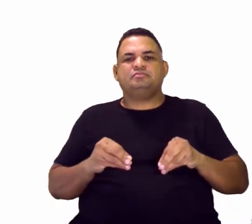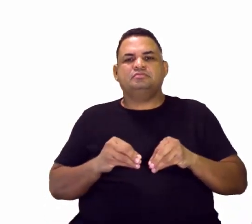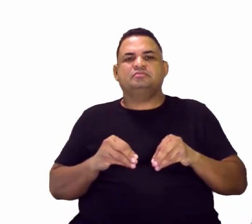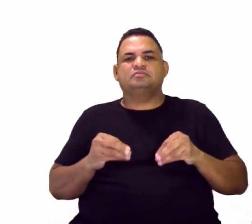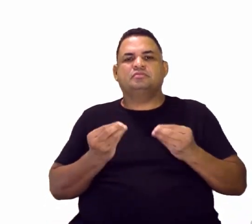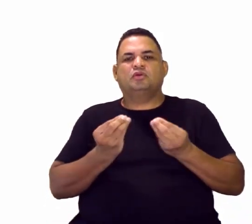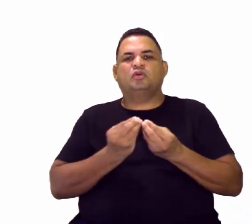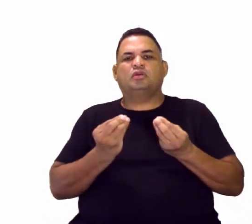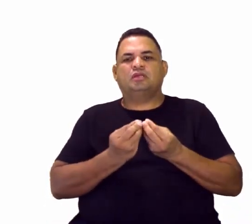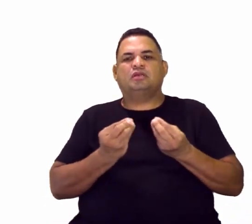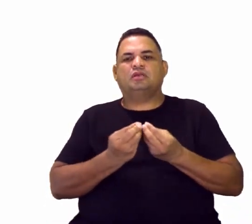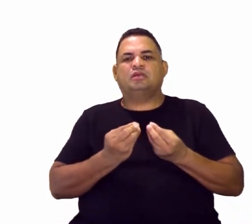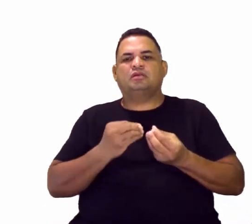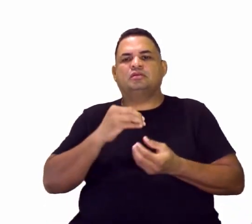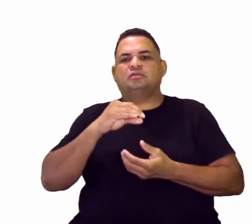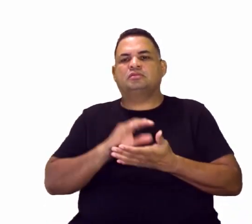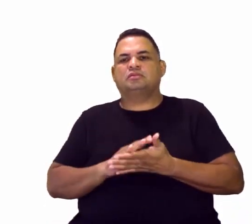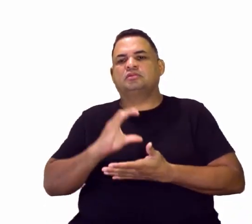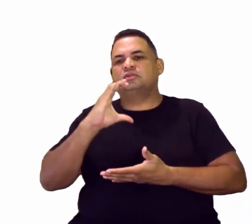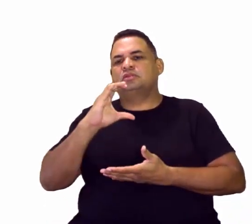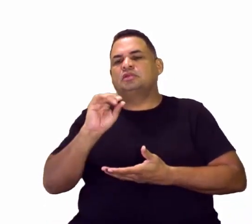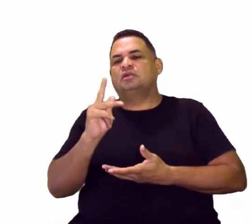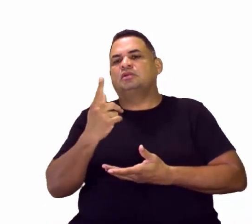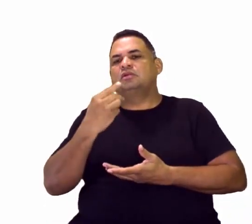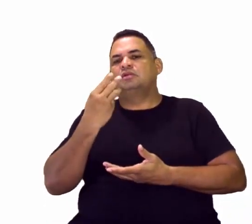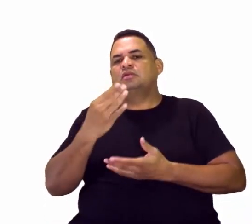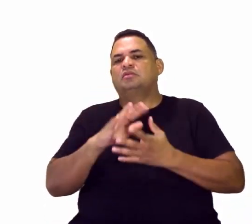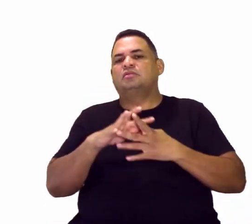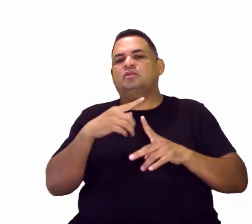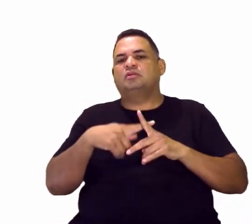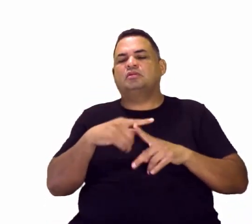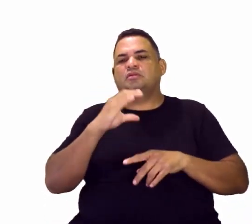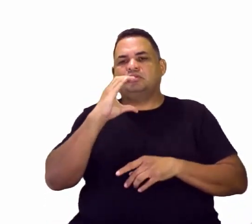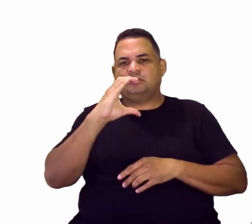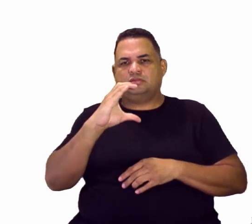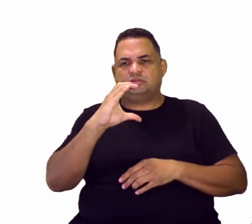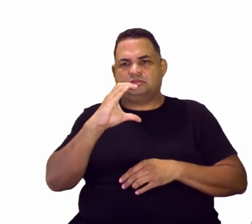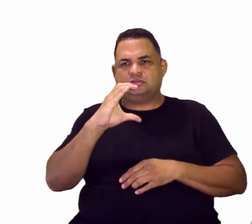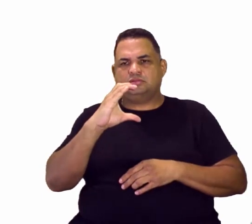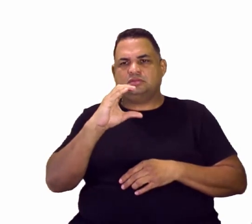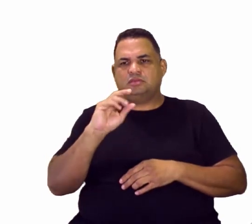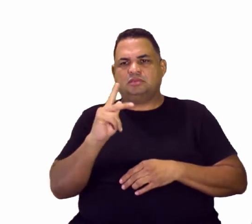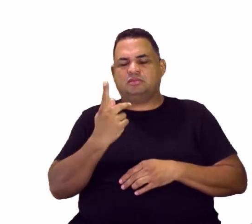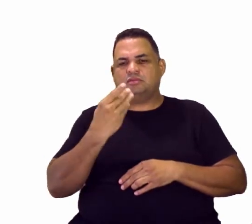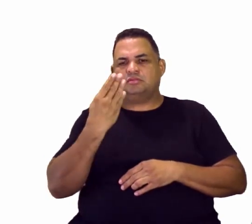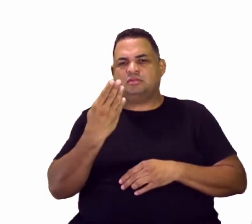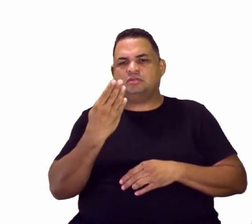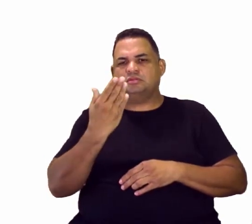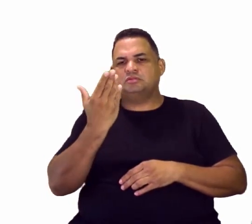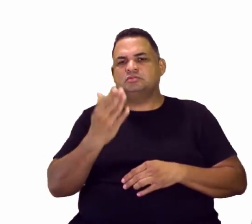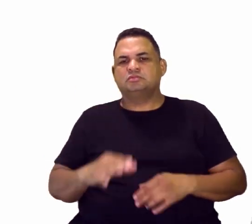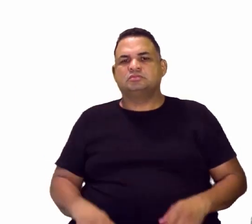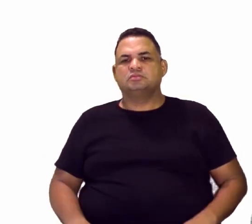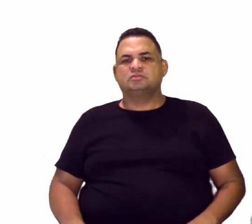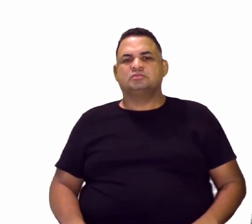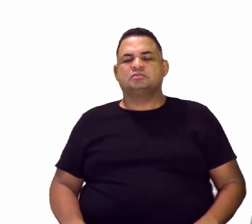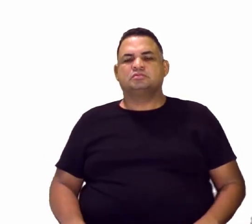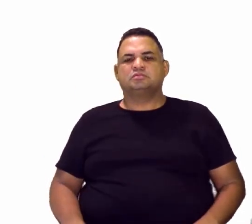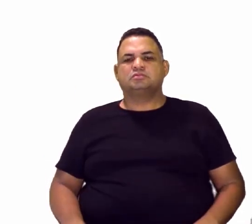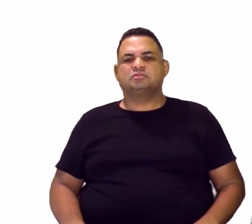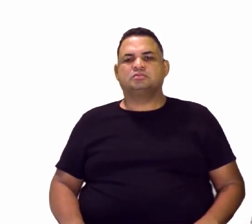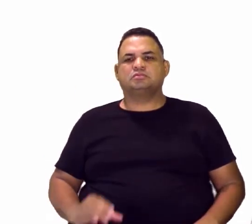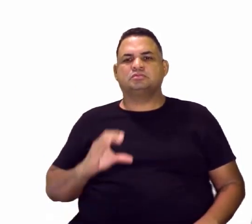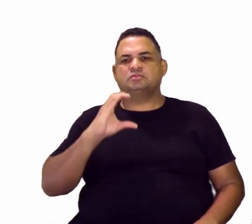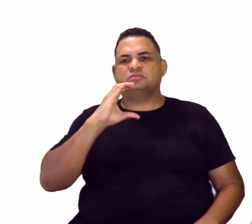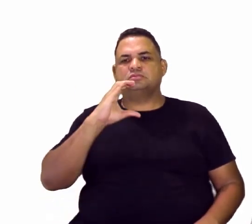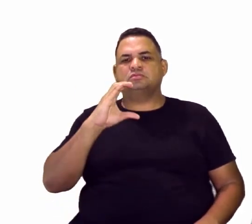metano, também por quê? Porque o carbono, o CH4, olha o que está acontecendo. O carbono, ele